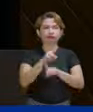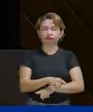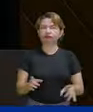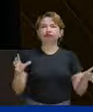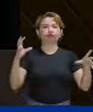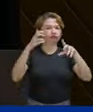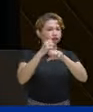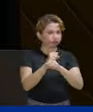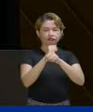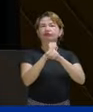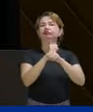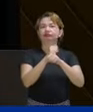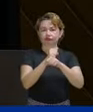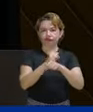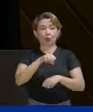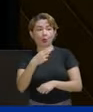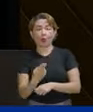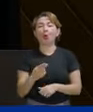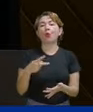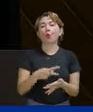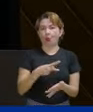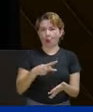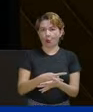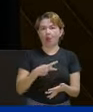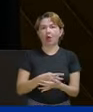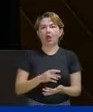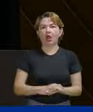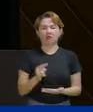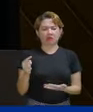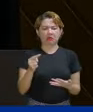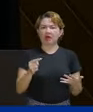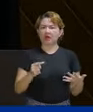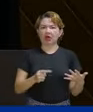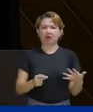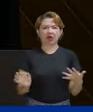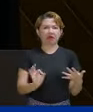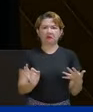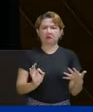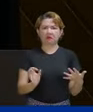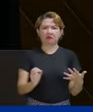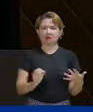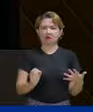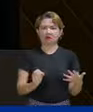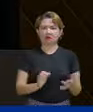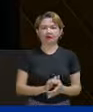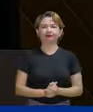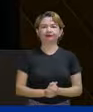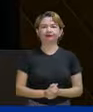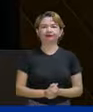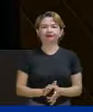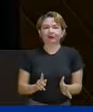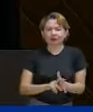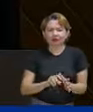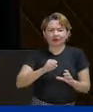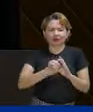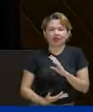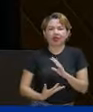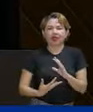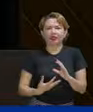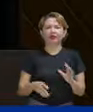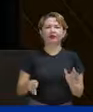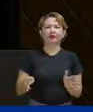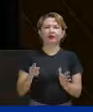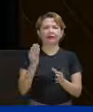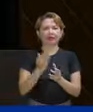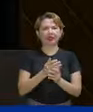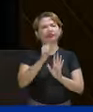contradição, obscuridade ou erro material, o que não é permitido em sede de embargo de declaração. Aqui eu cito